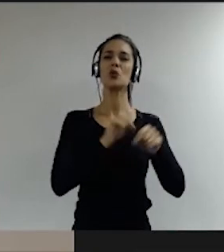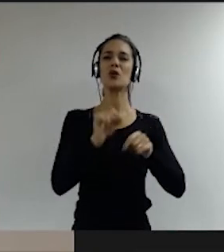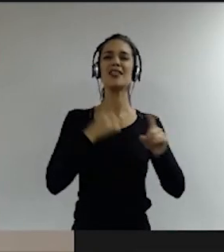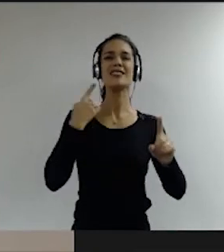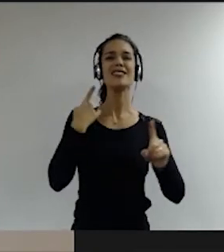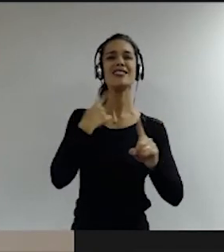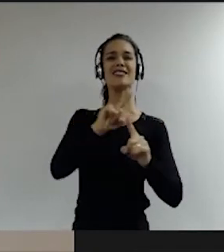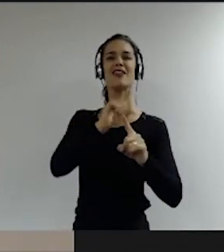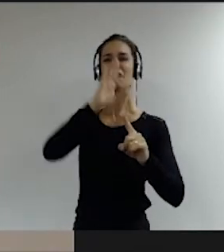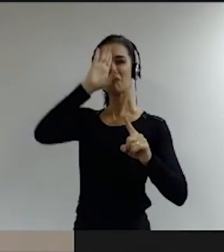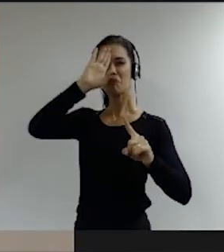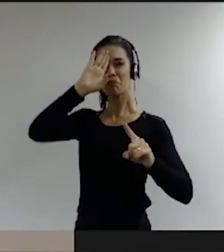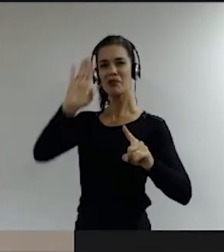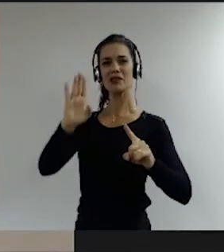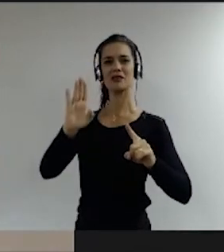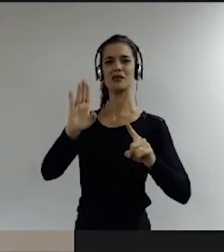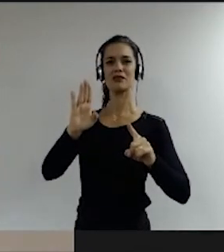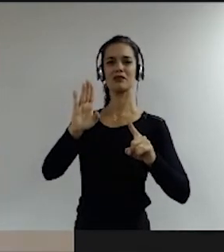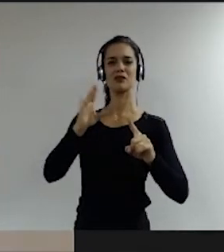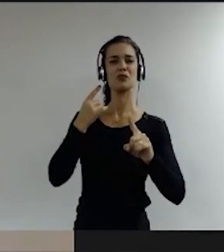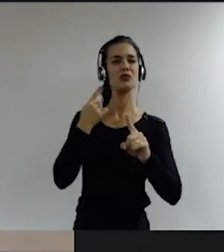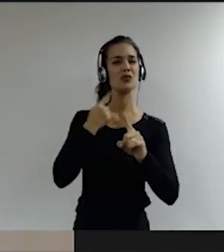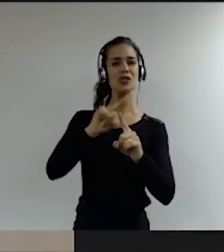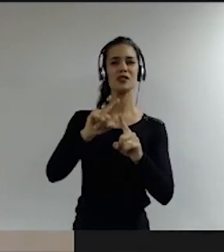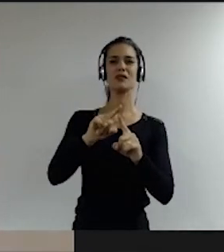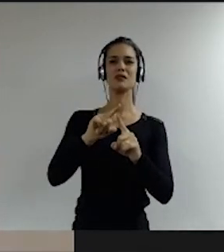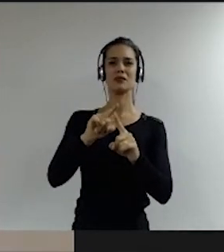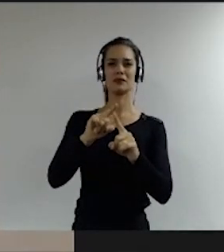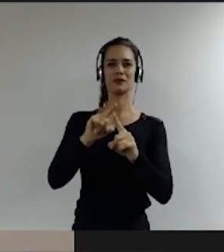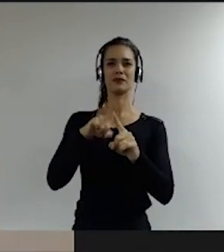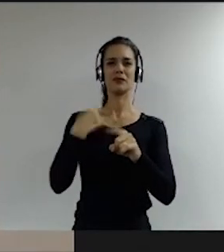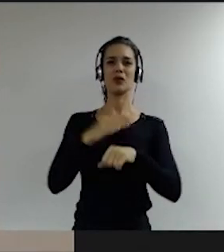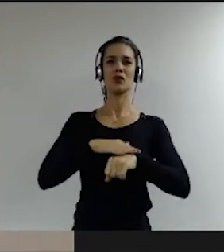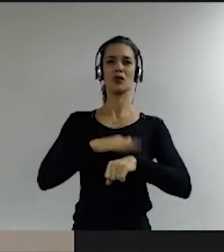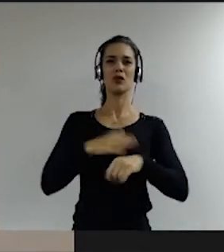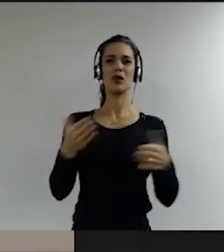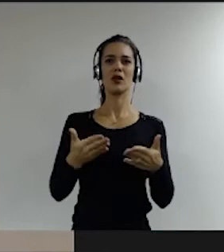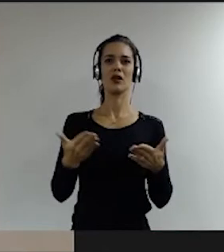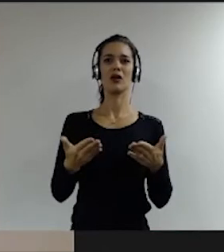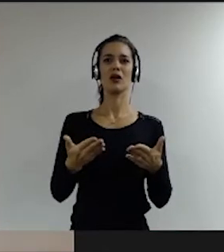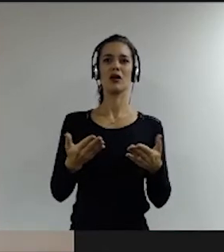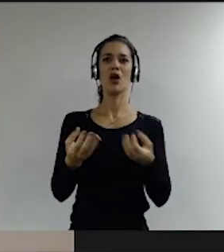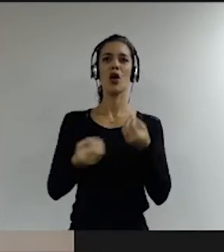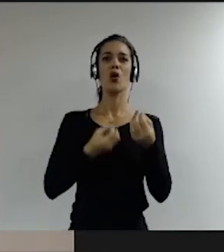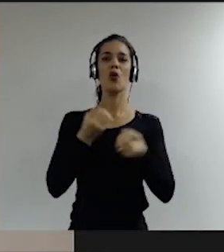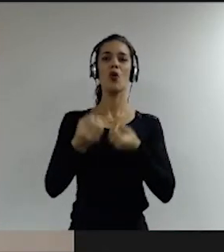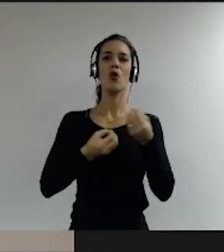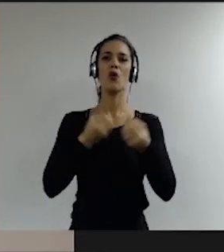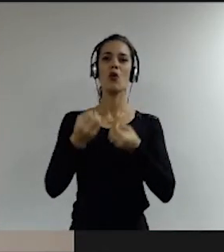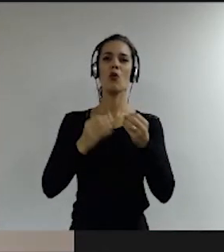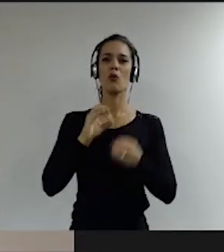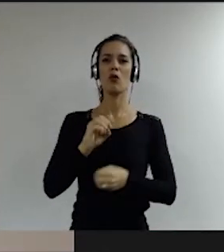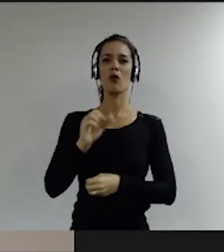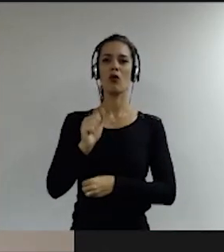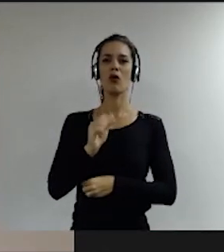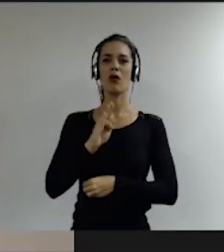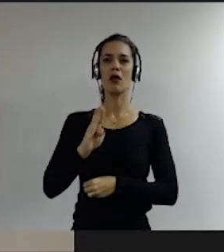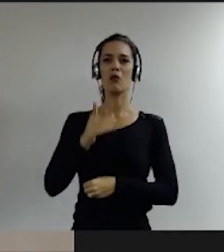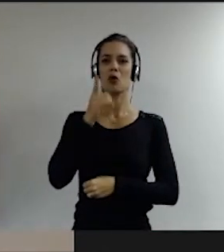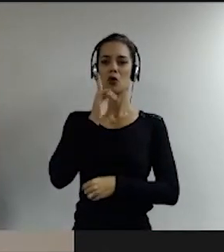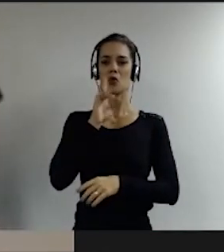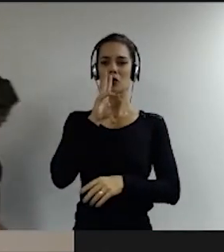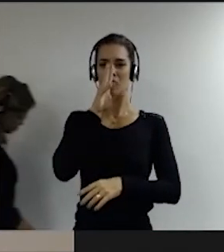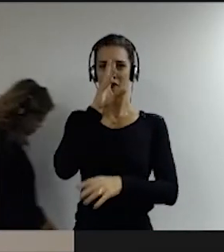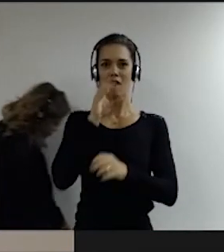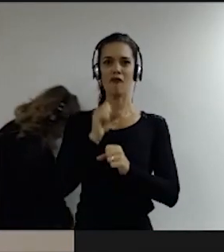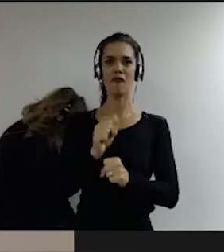desafio que se vislumbra, o grande desafio é como a ordem se portará nessa